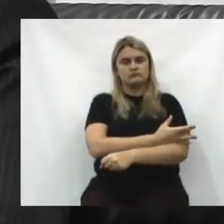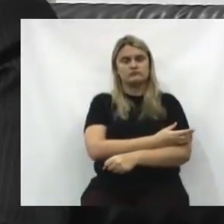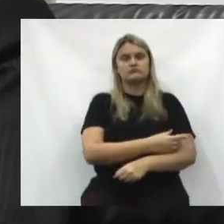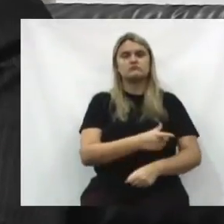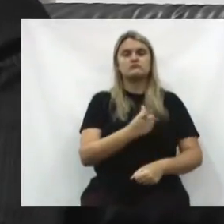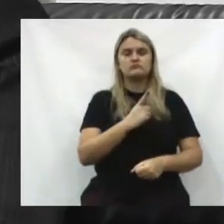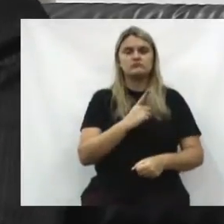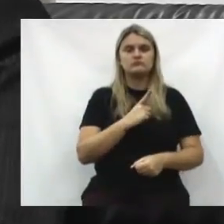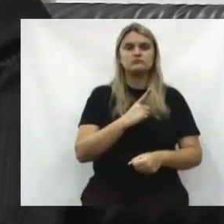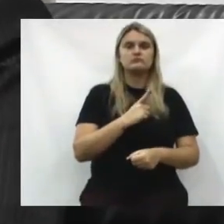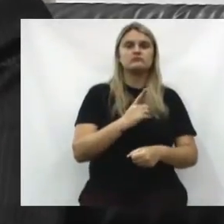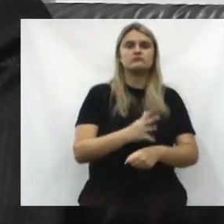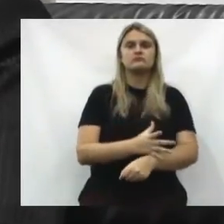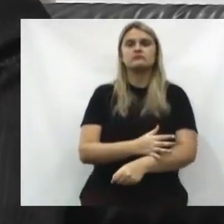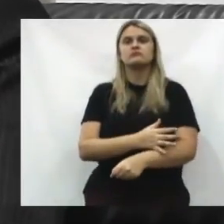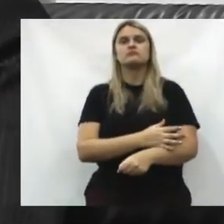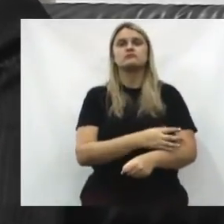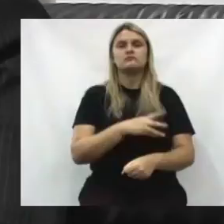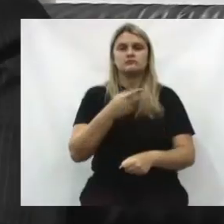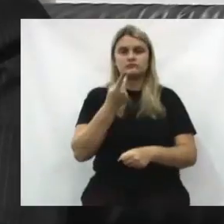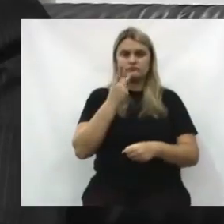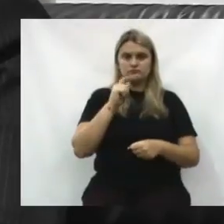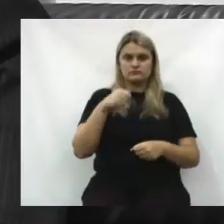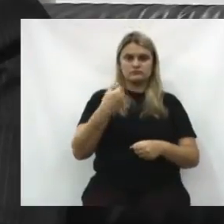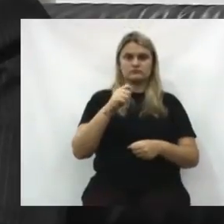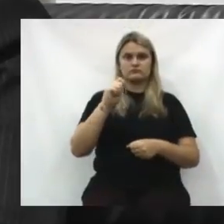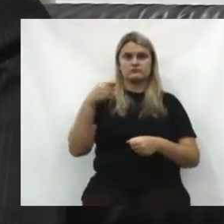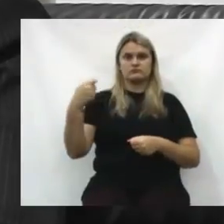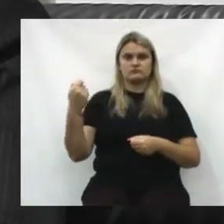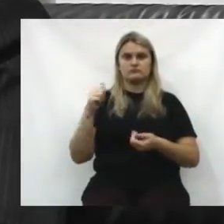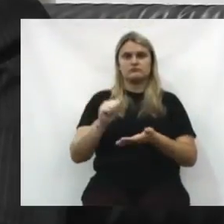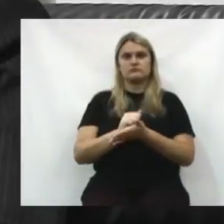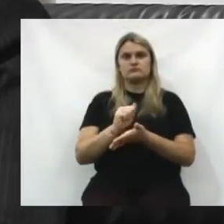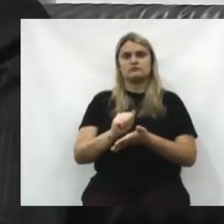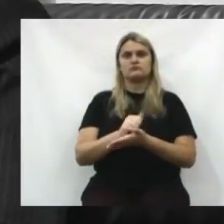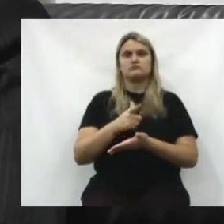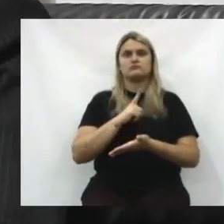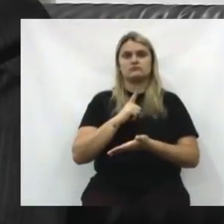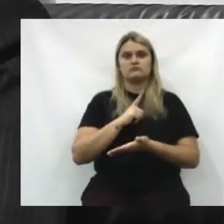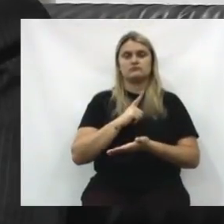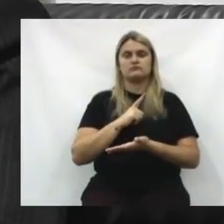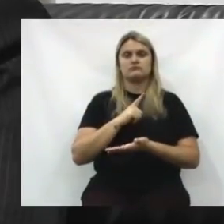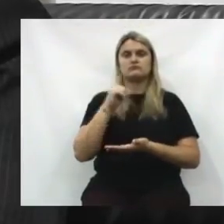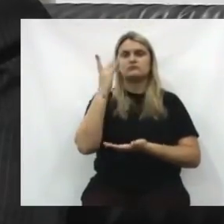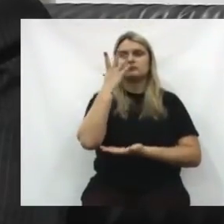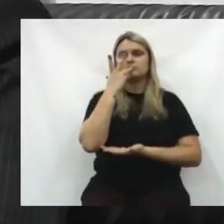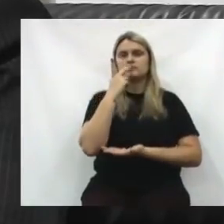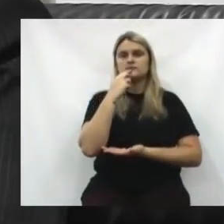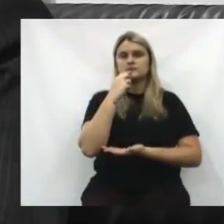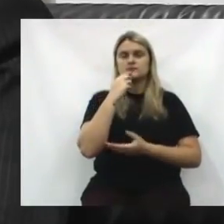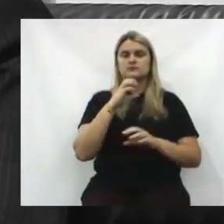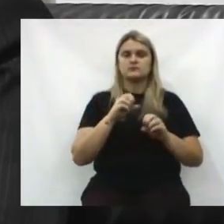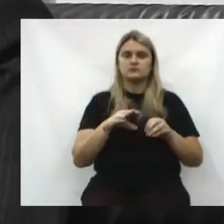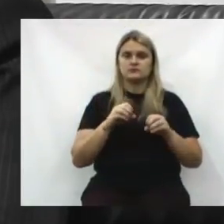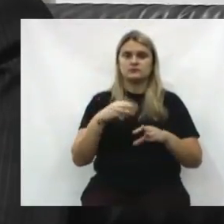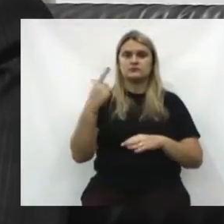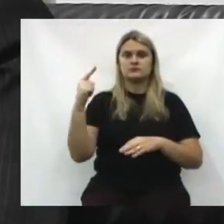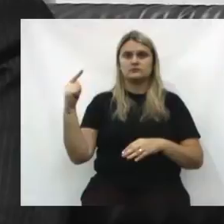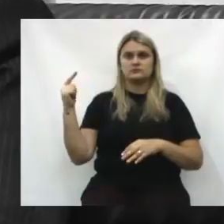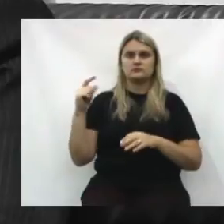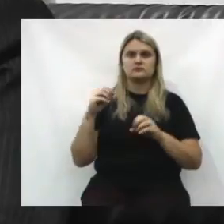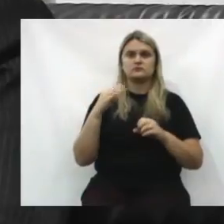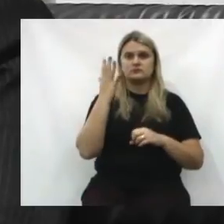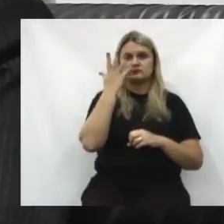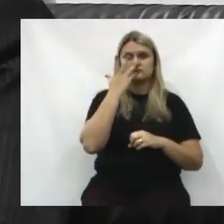bairro se emocionando no falar a respeito da associação e das atividades que tem. As